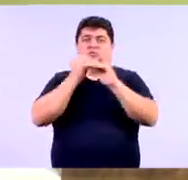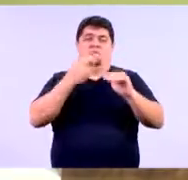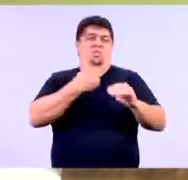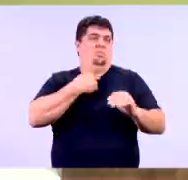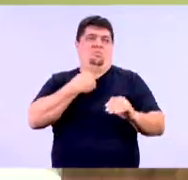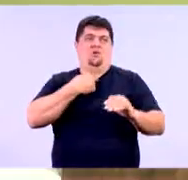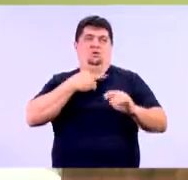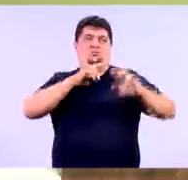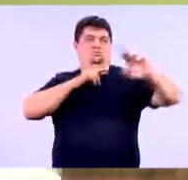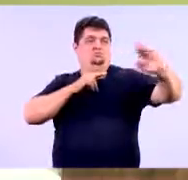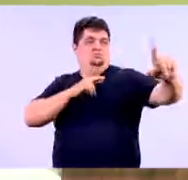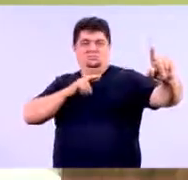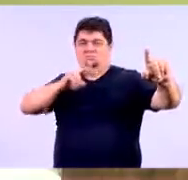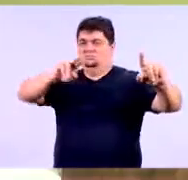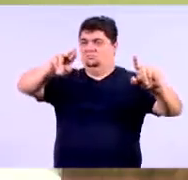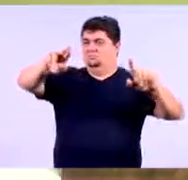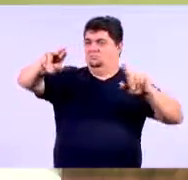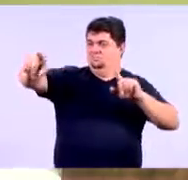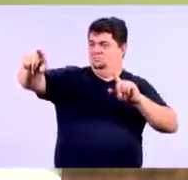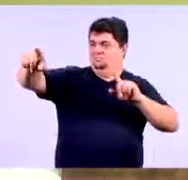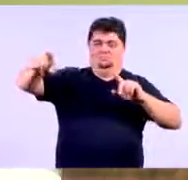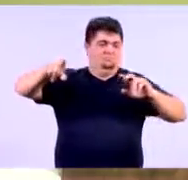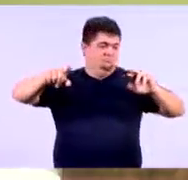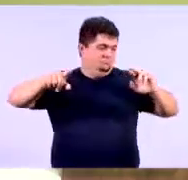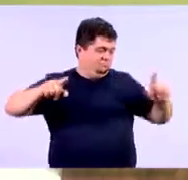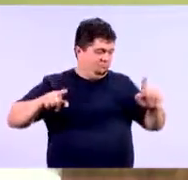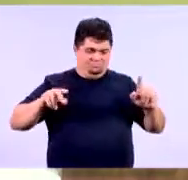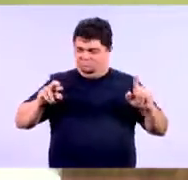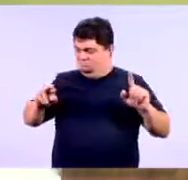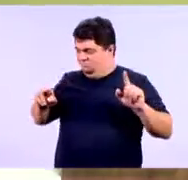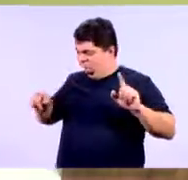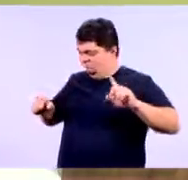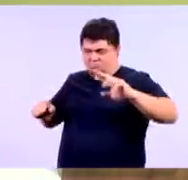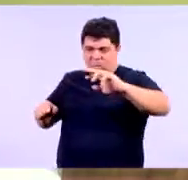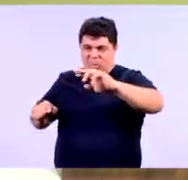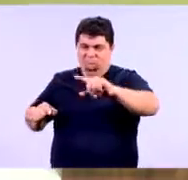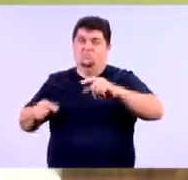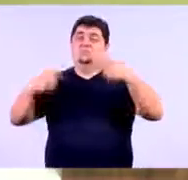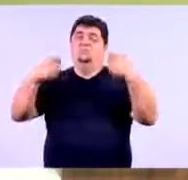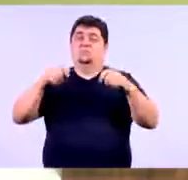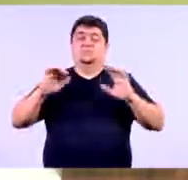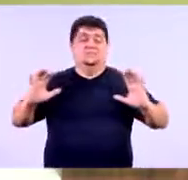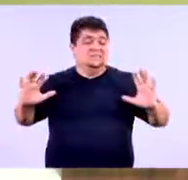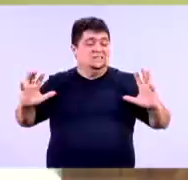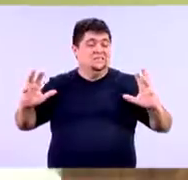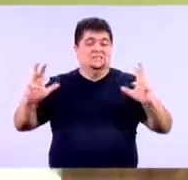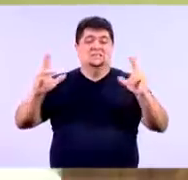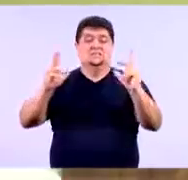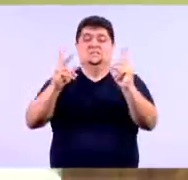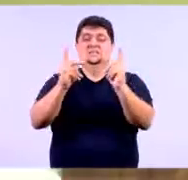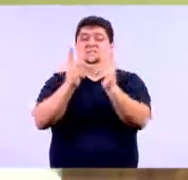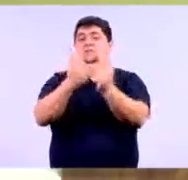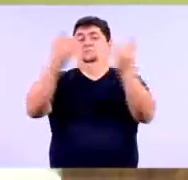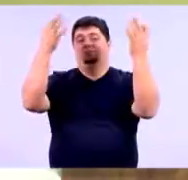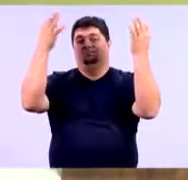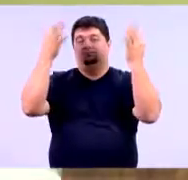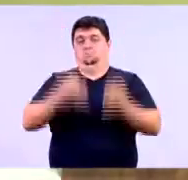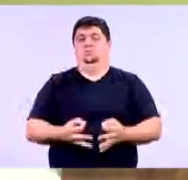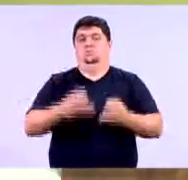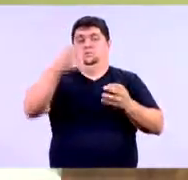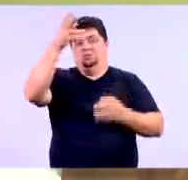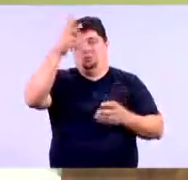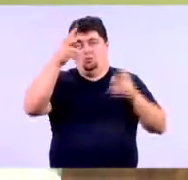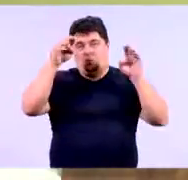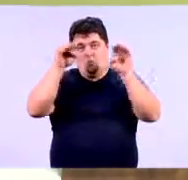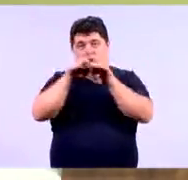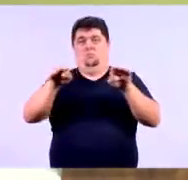cobrado de um jeito no estado, de outro jeito em outro estado. Ele tem que ser uniforme, ele tem que ser cobrado da mesma